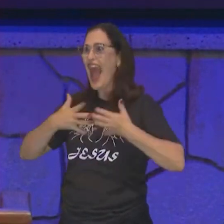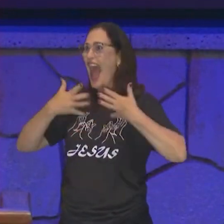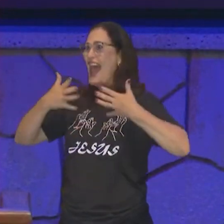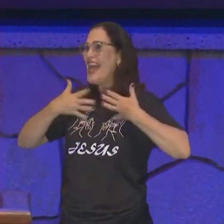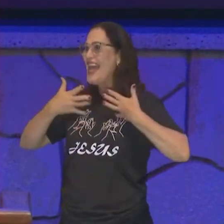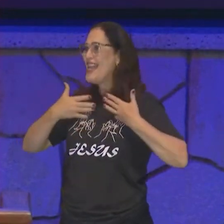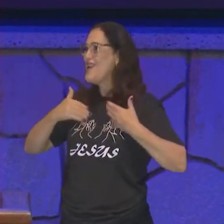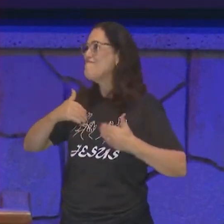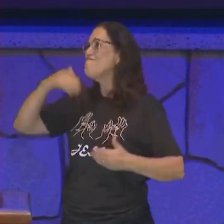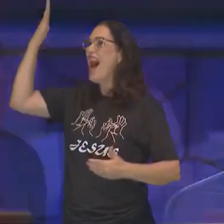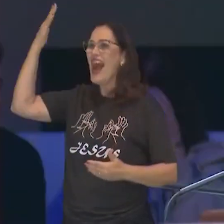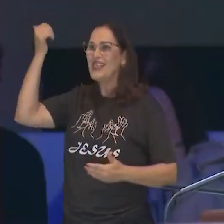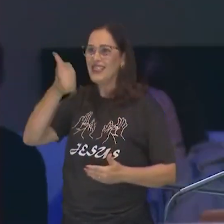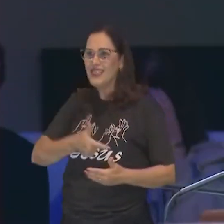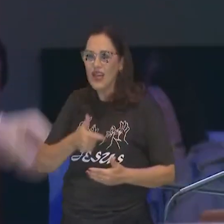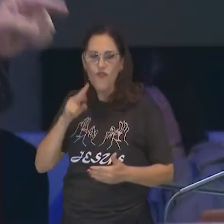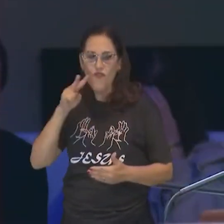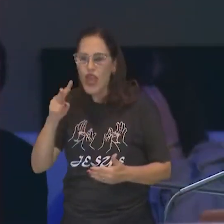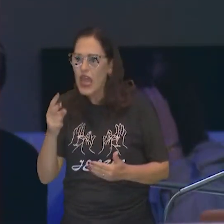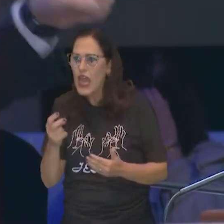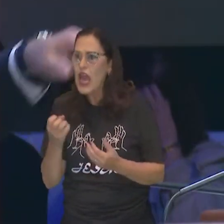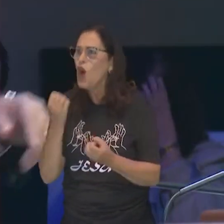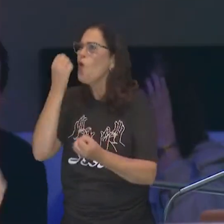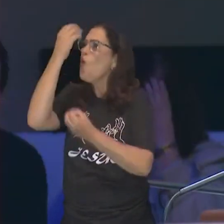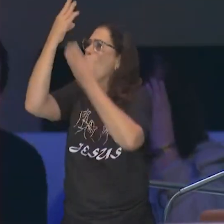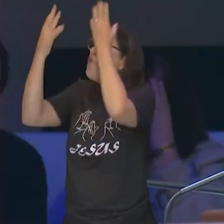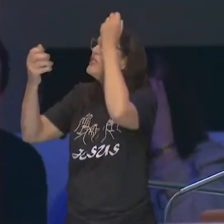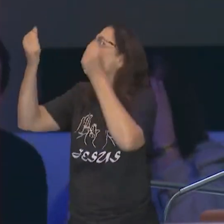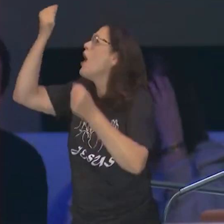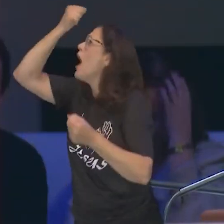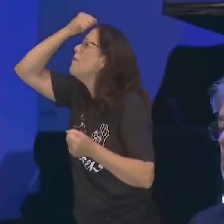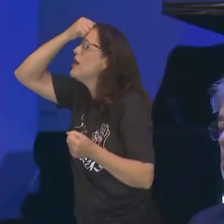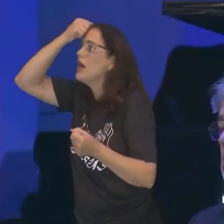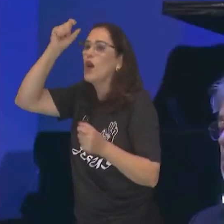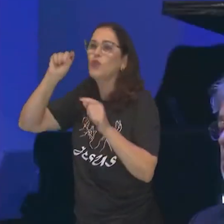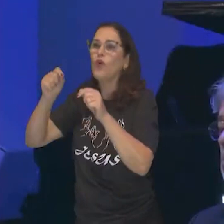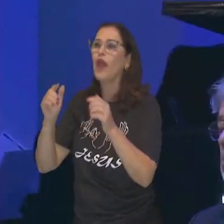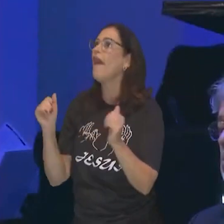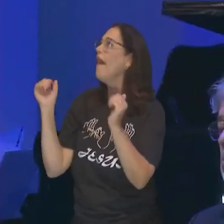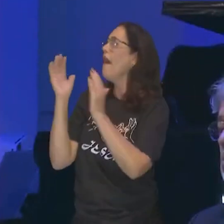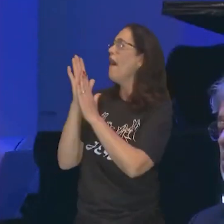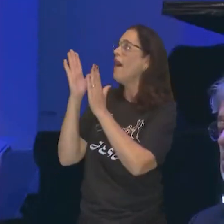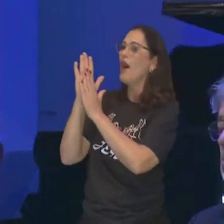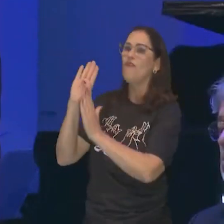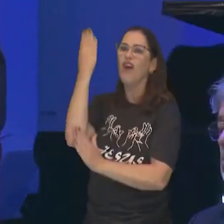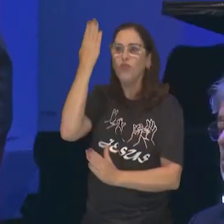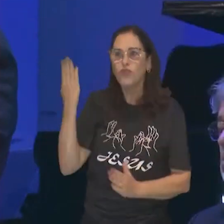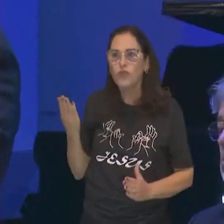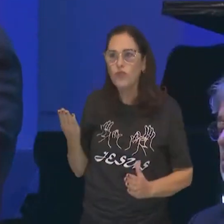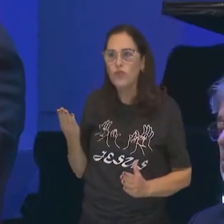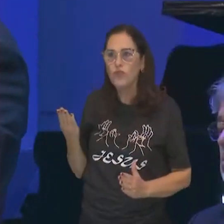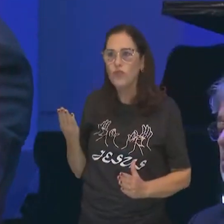sua confissão, o reconhecimento dos seus pecados, do que um louvor hipócrita?